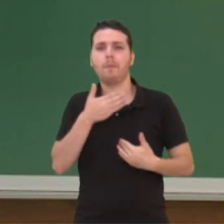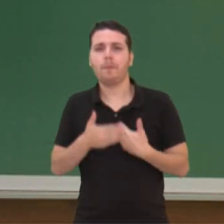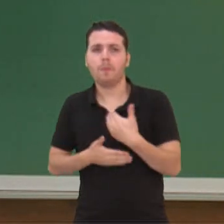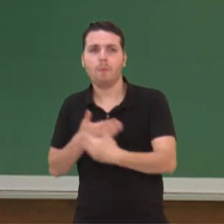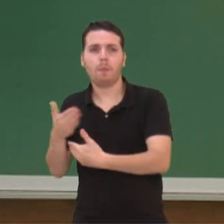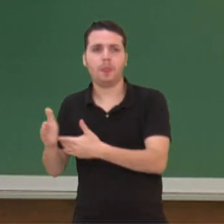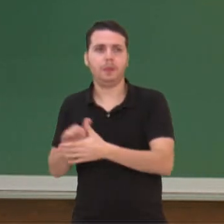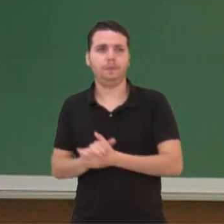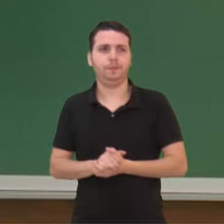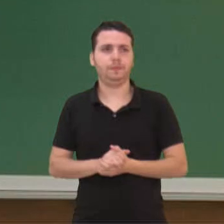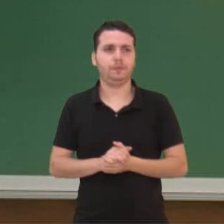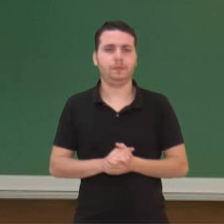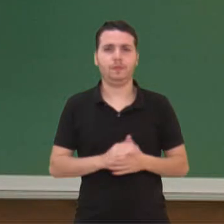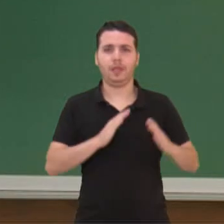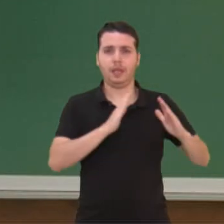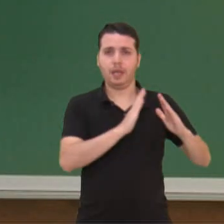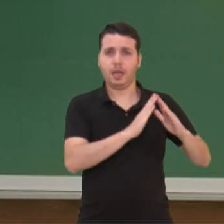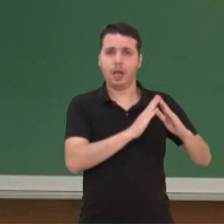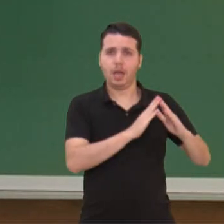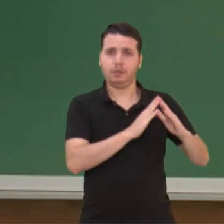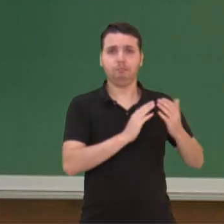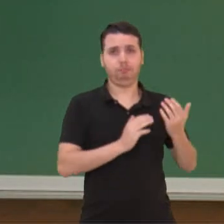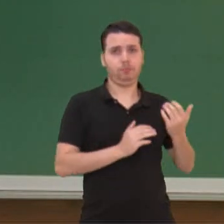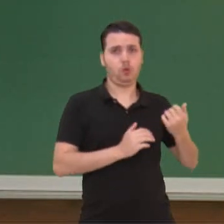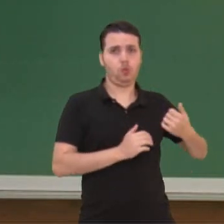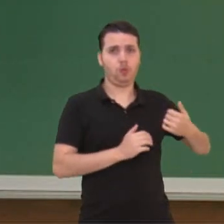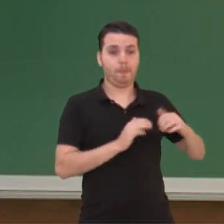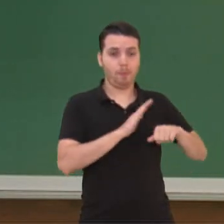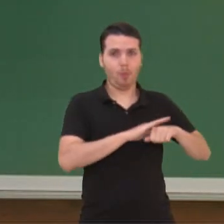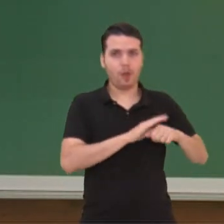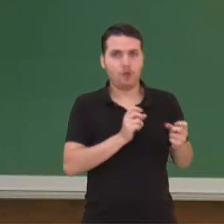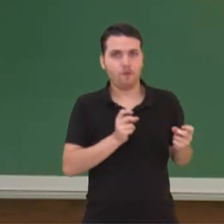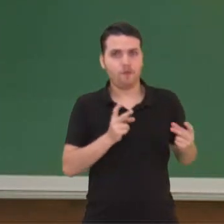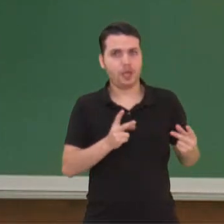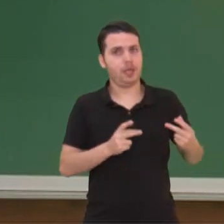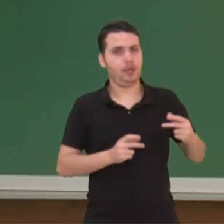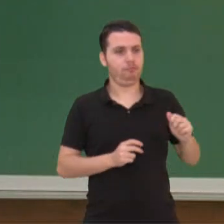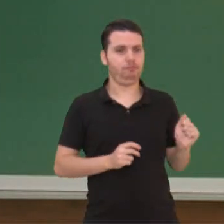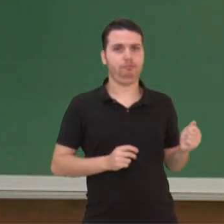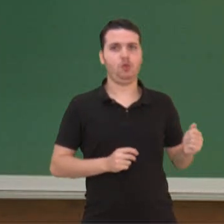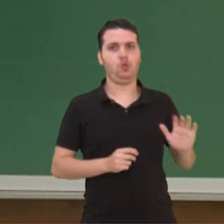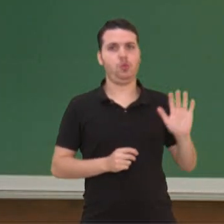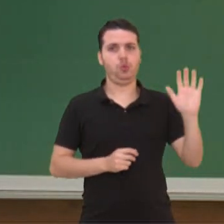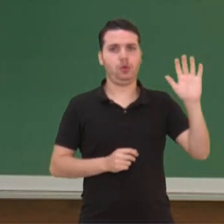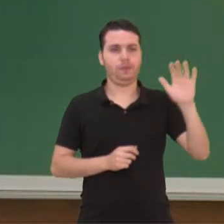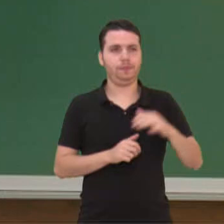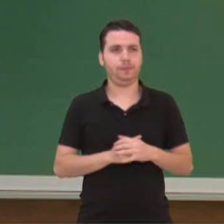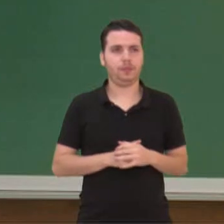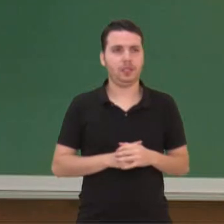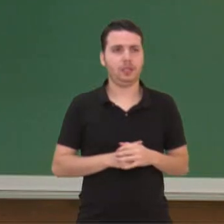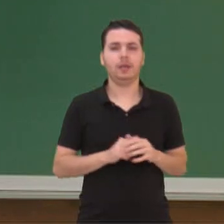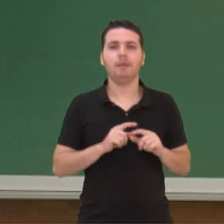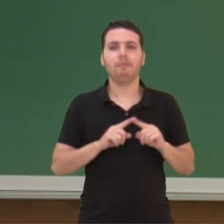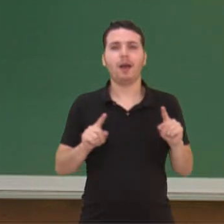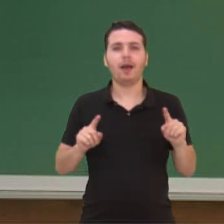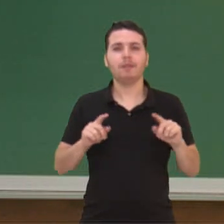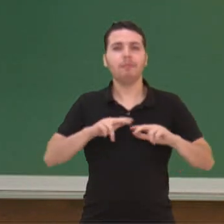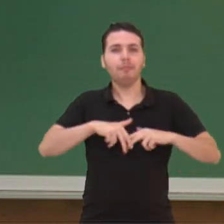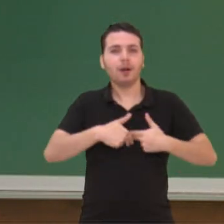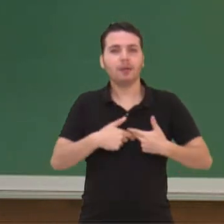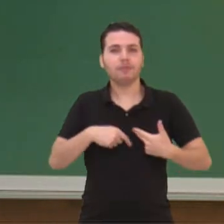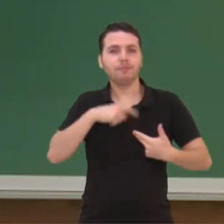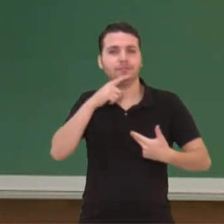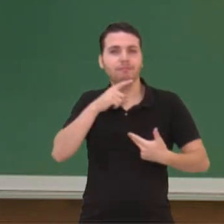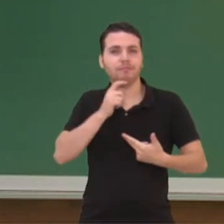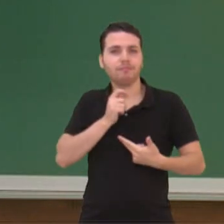os imóveis eram bem valorizados na hora da venda, porém, com o não pagamento das